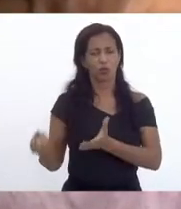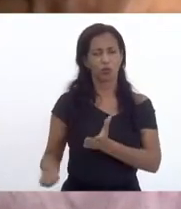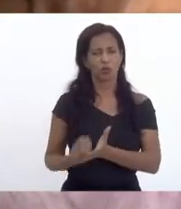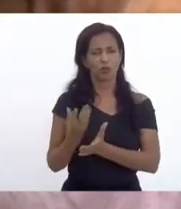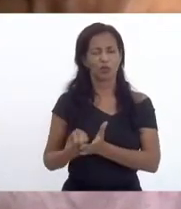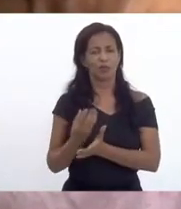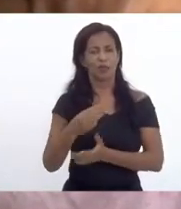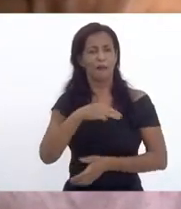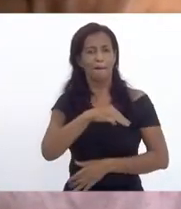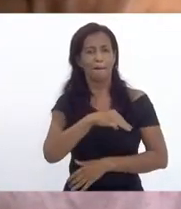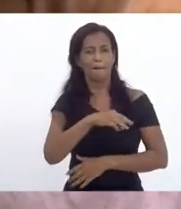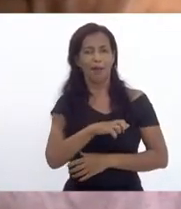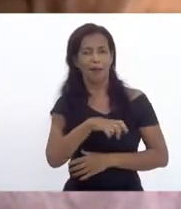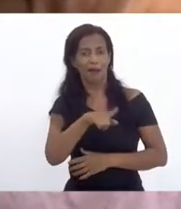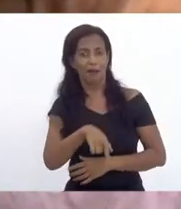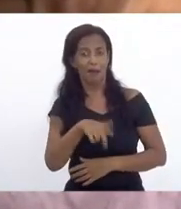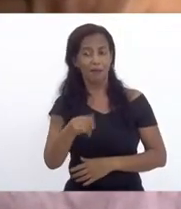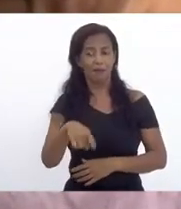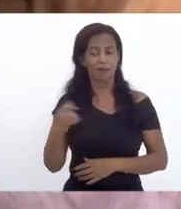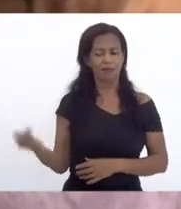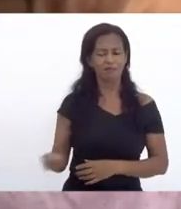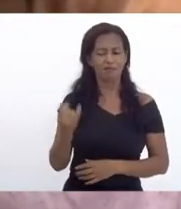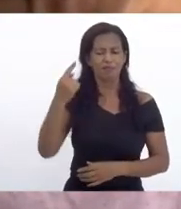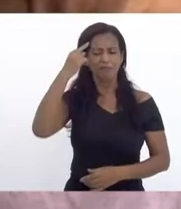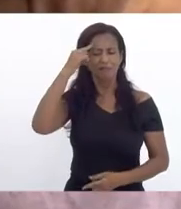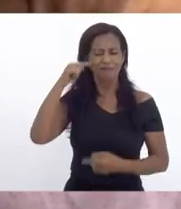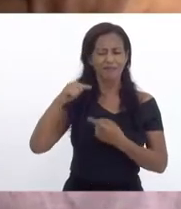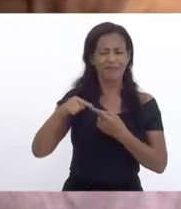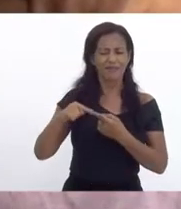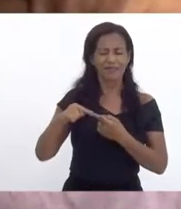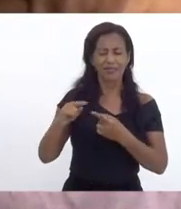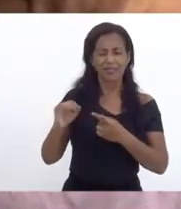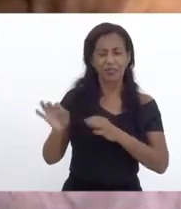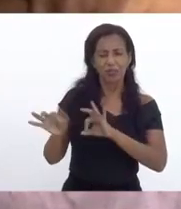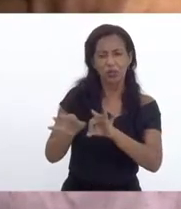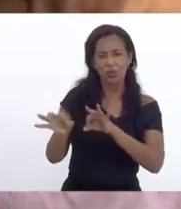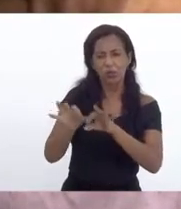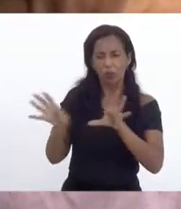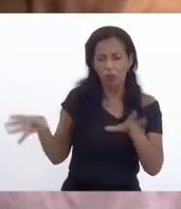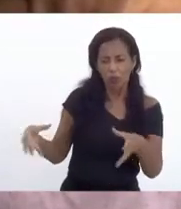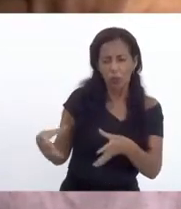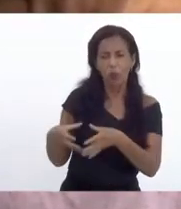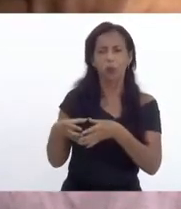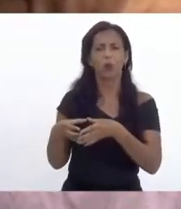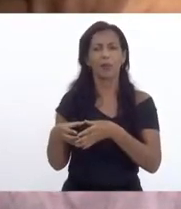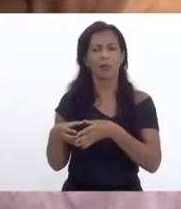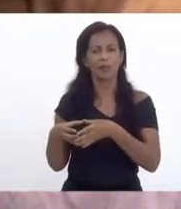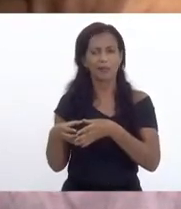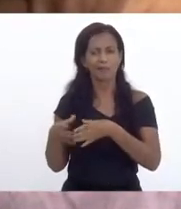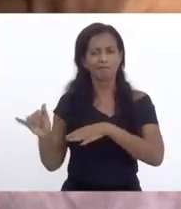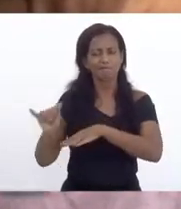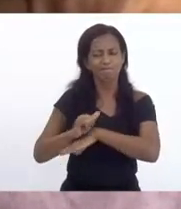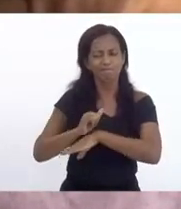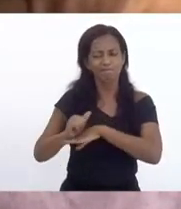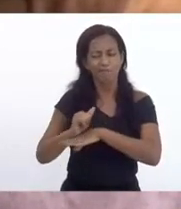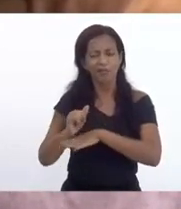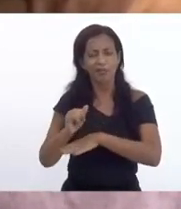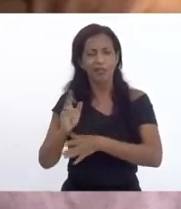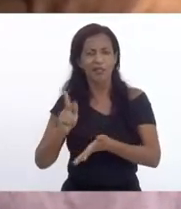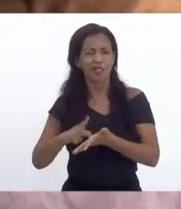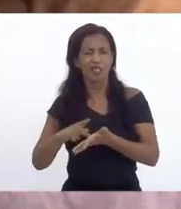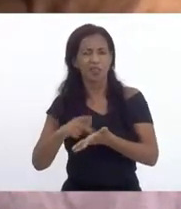de Macaé, mas é importante a gente pensar isso de uma maneira colegiada. A gente, sinceramente, não acredita